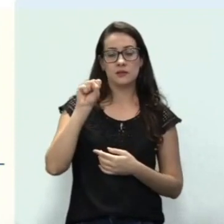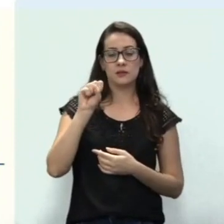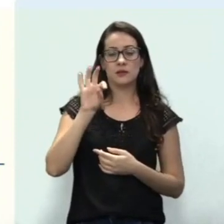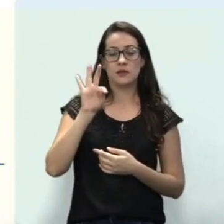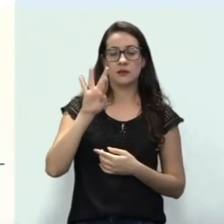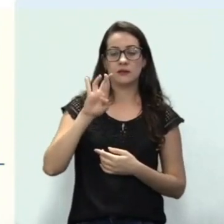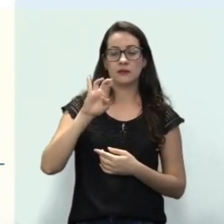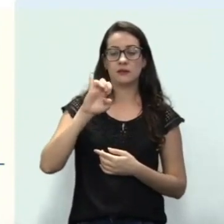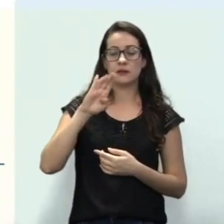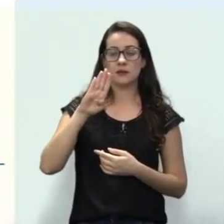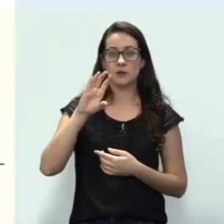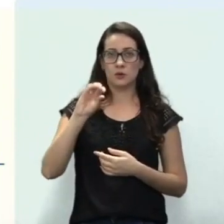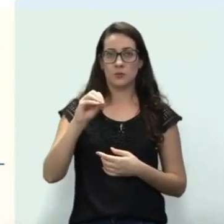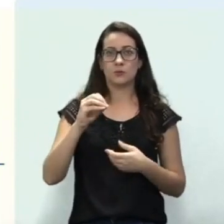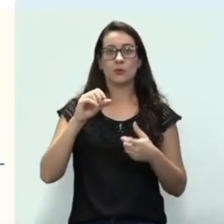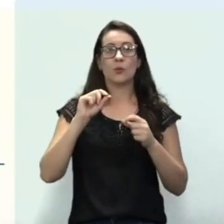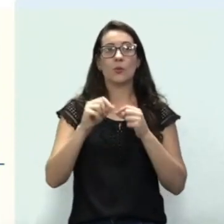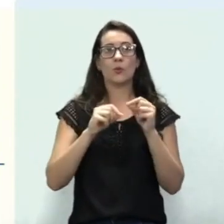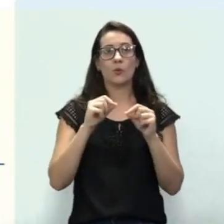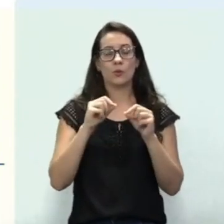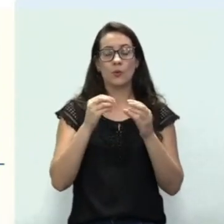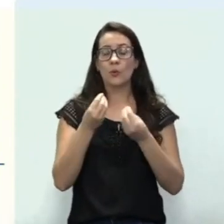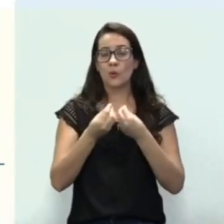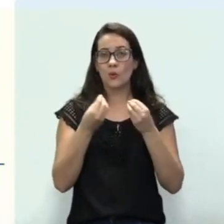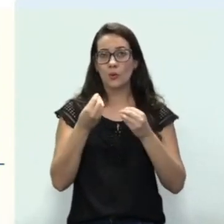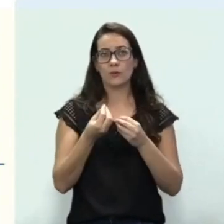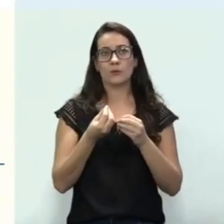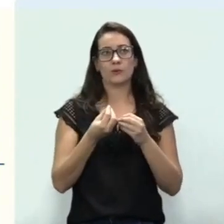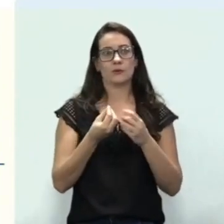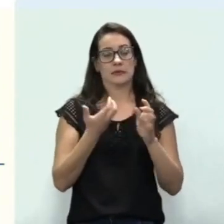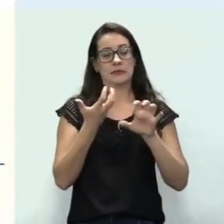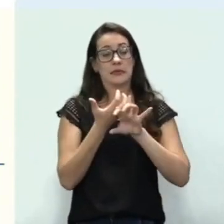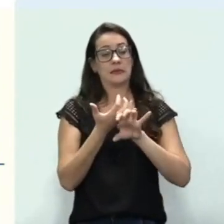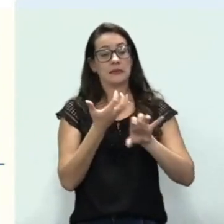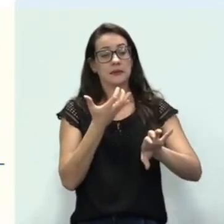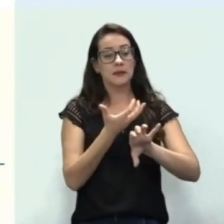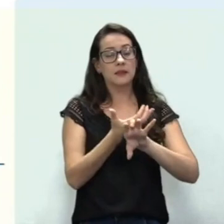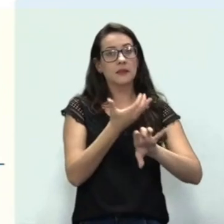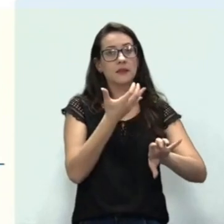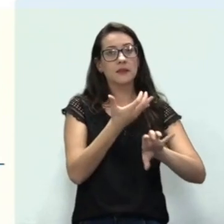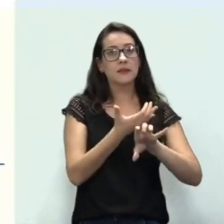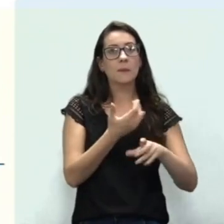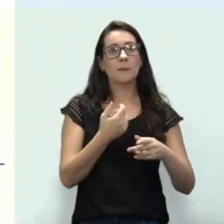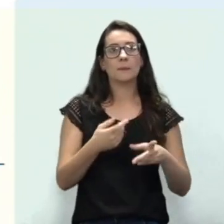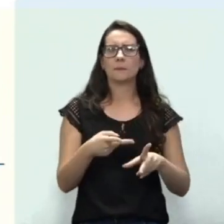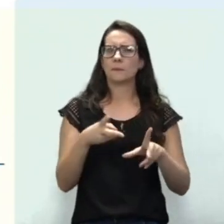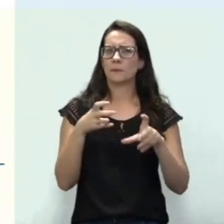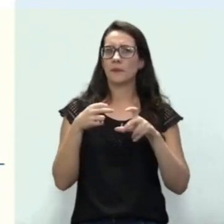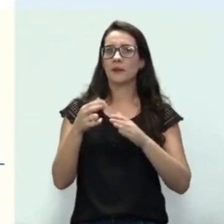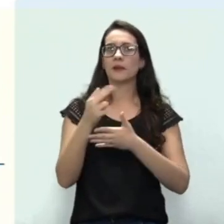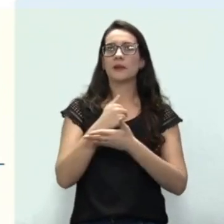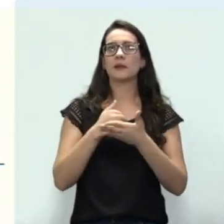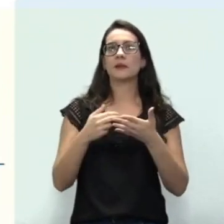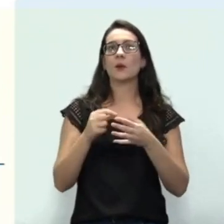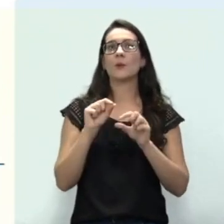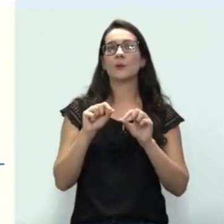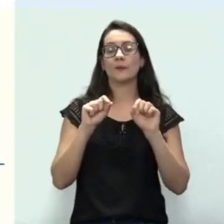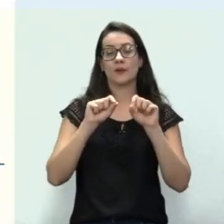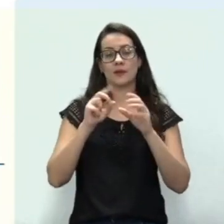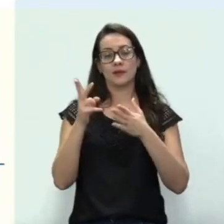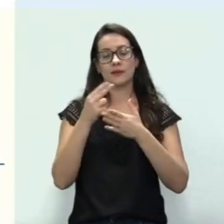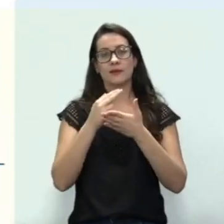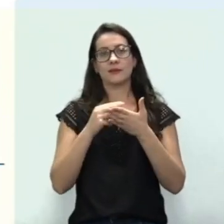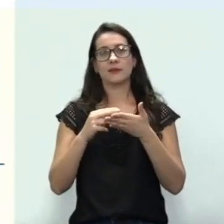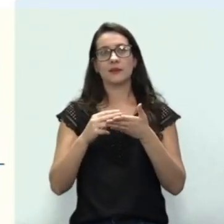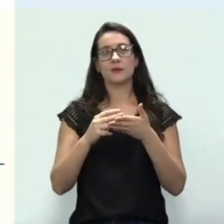face inferior, nós também temos tração. Se vocês observarem, é o desenho de uma treliça. Então, por